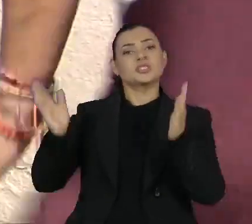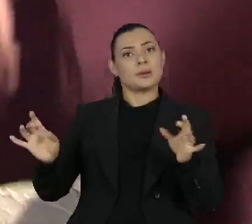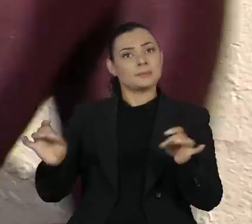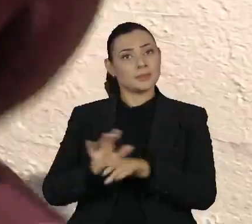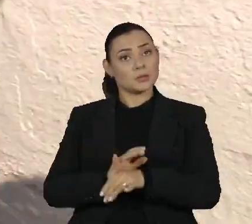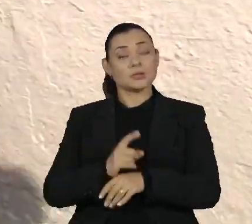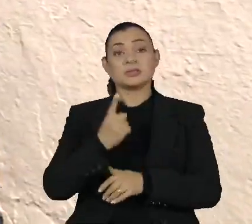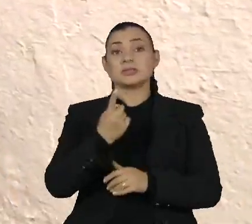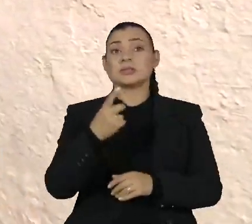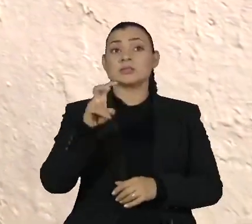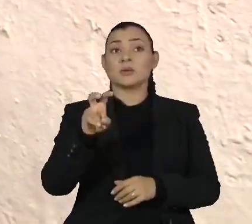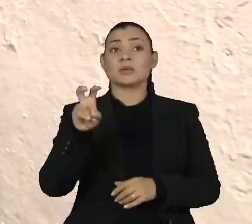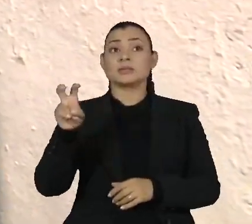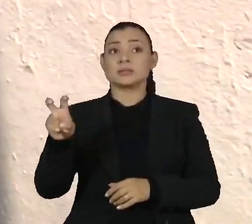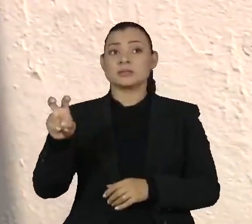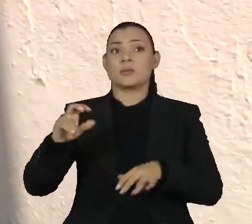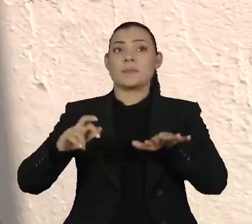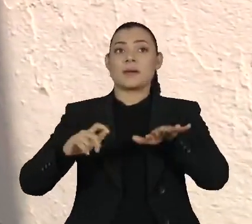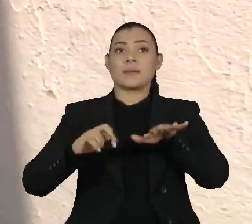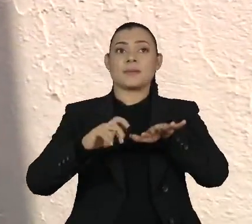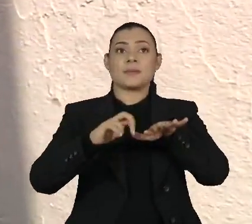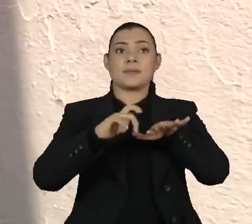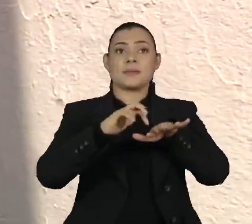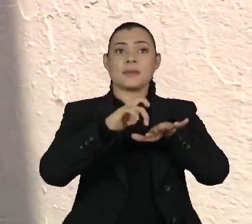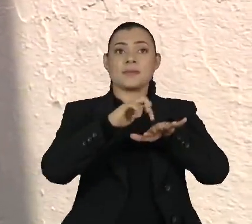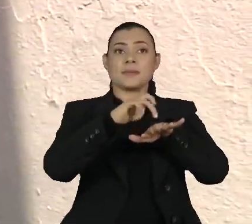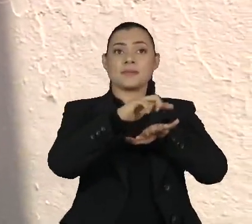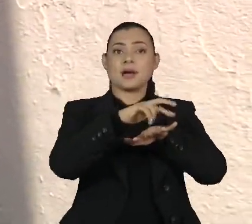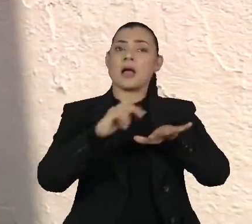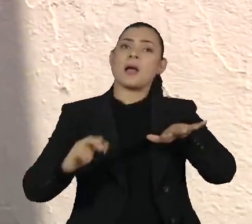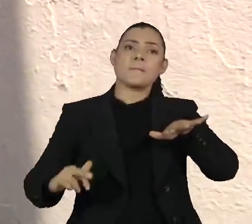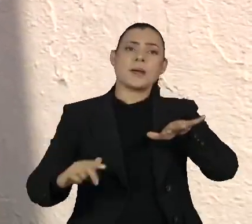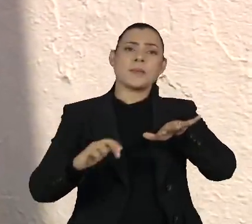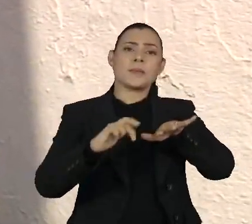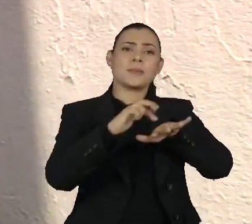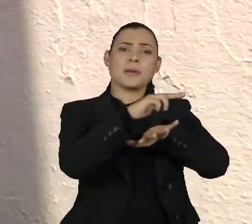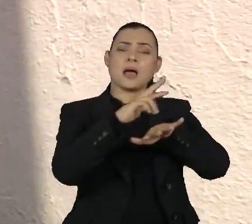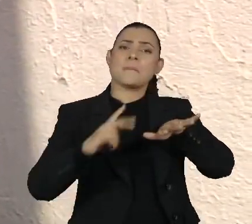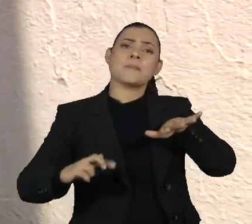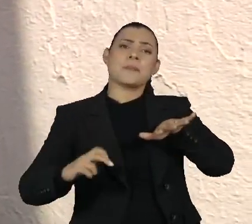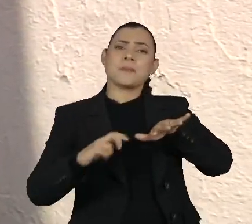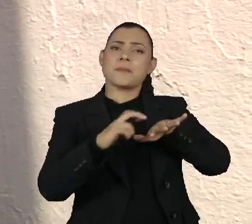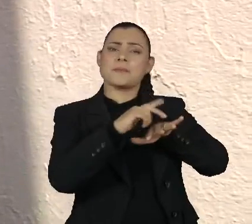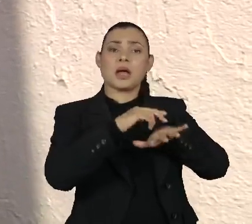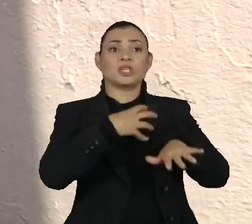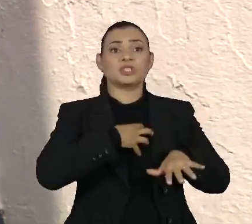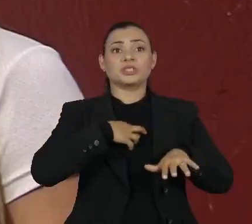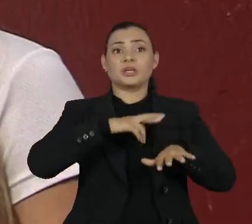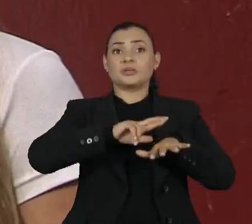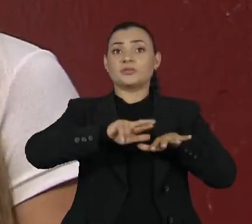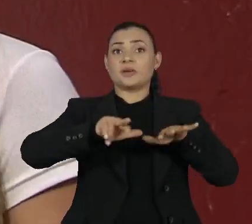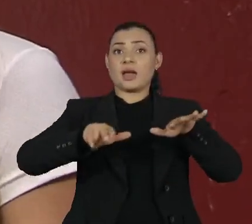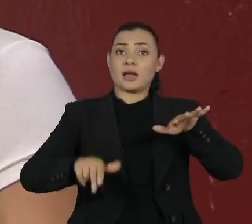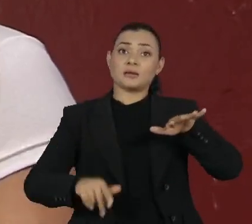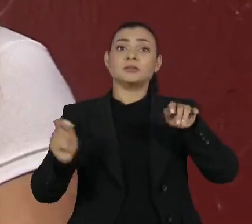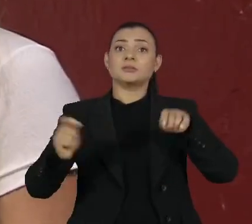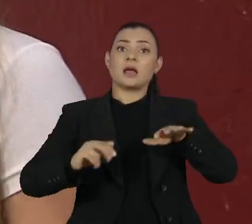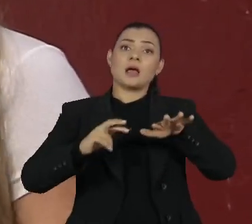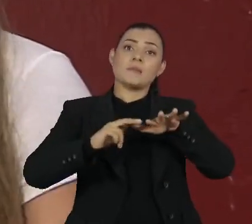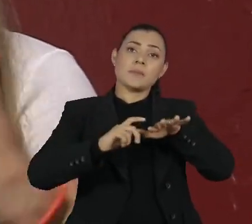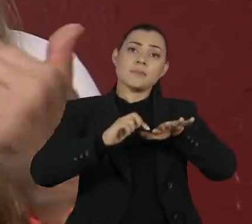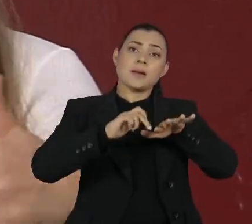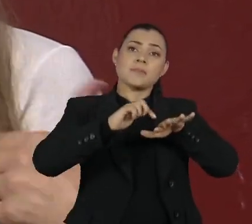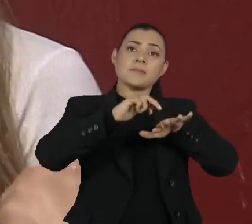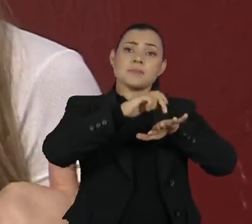são 155 degraus que a Eloísa sobe várias vezes e de formas diferentes posso subir de um em um